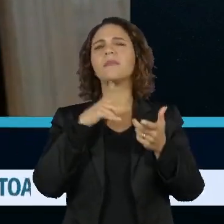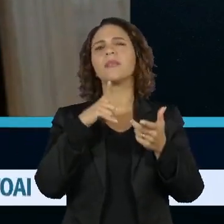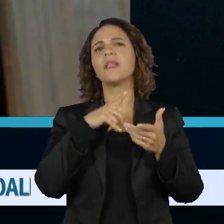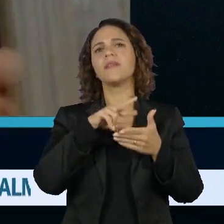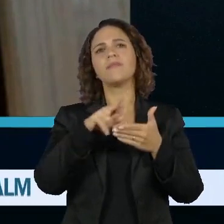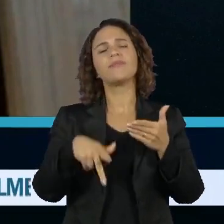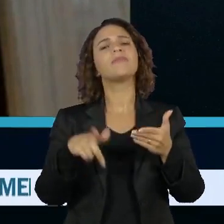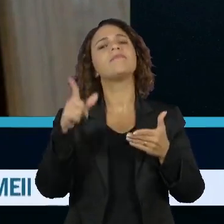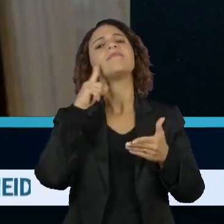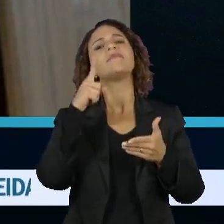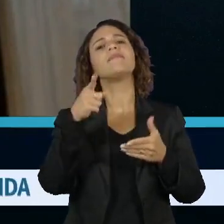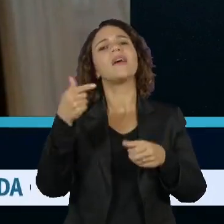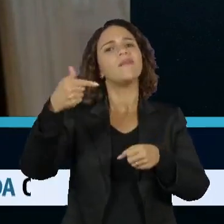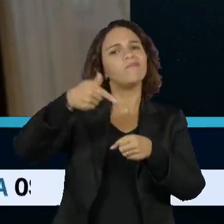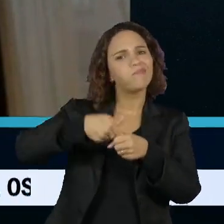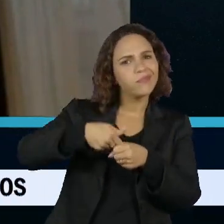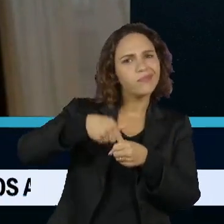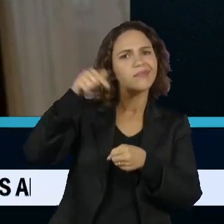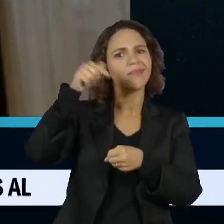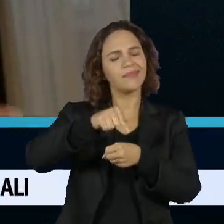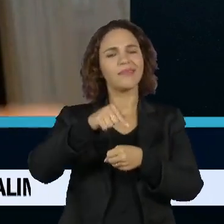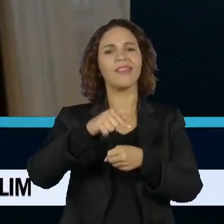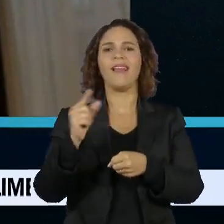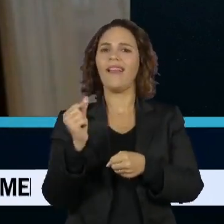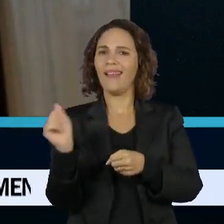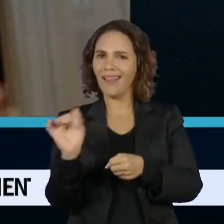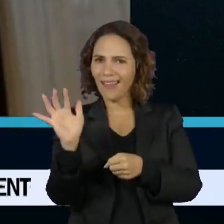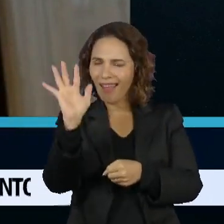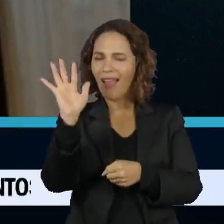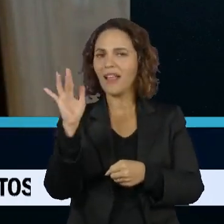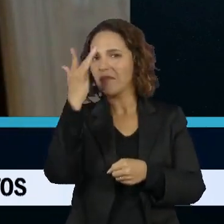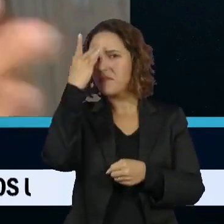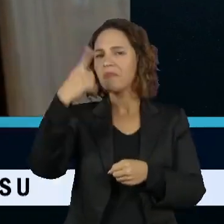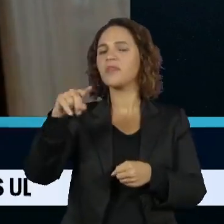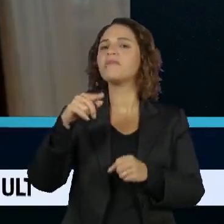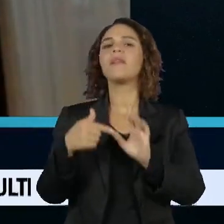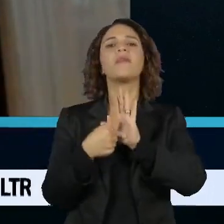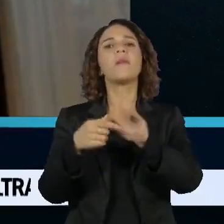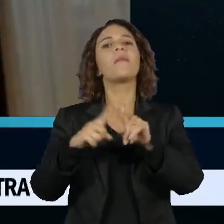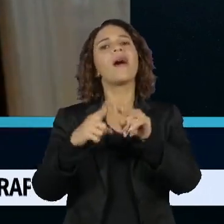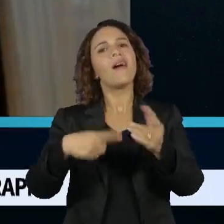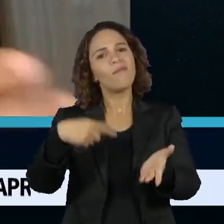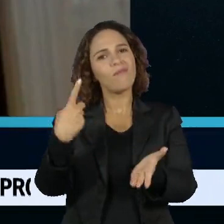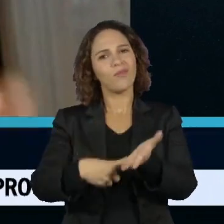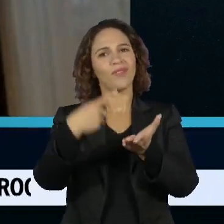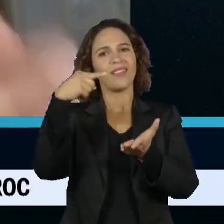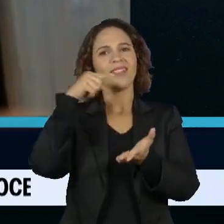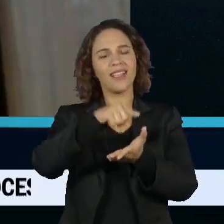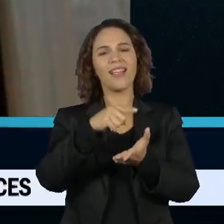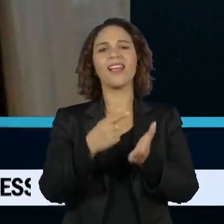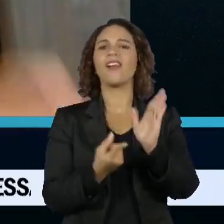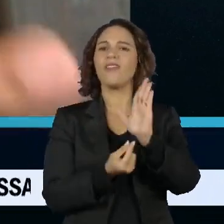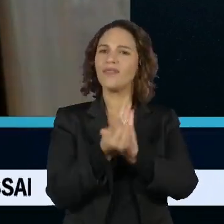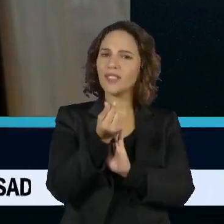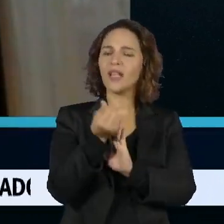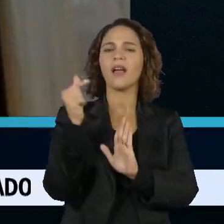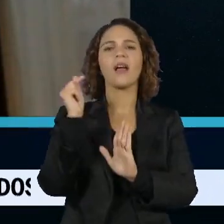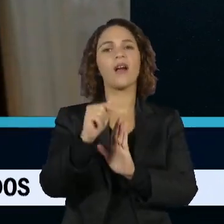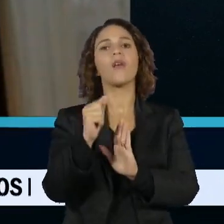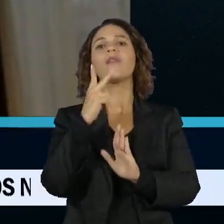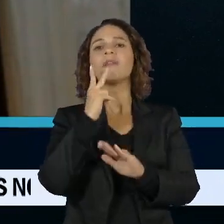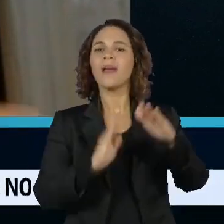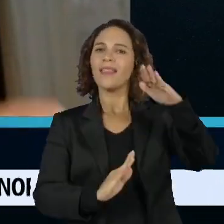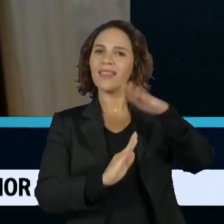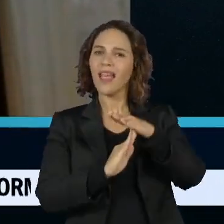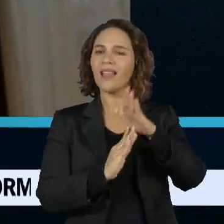a remuneração dos combustíveis era um tabu, era uma série de... O marco fiscal era outro tabu, se acabar o teto de gastos, vai acabar o